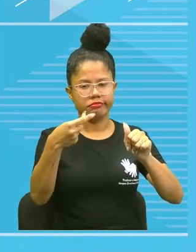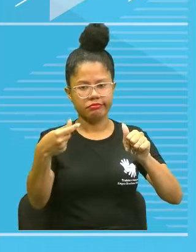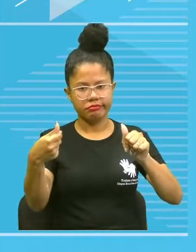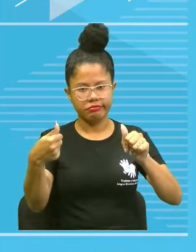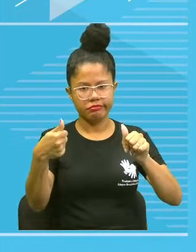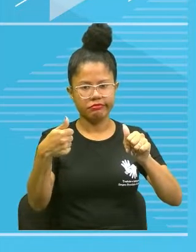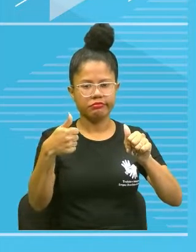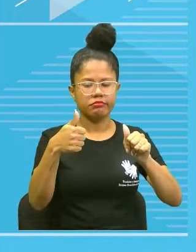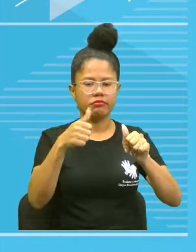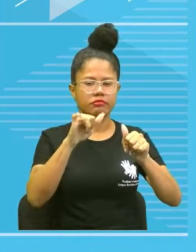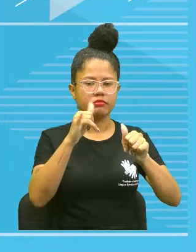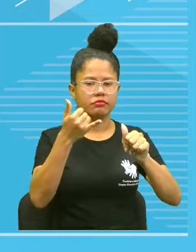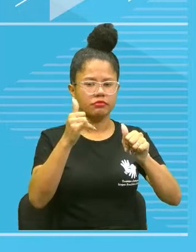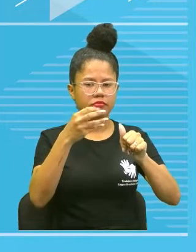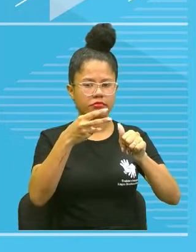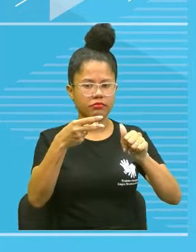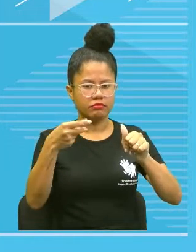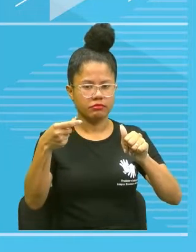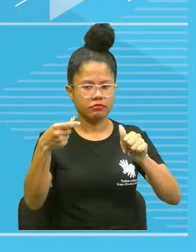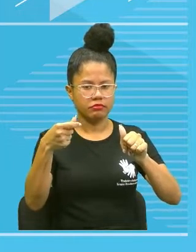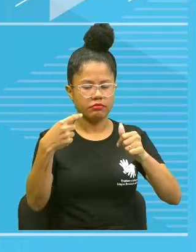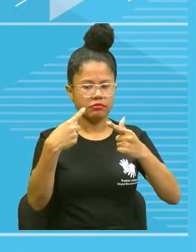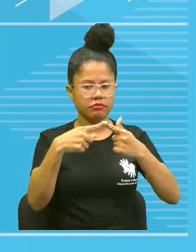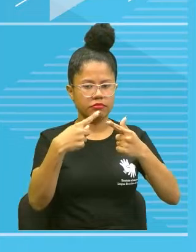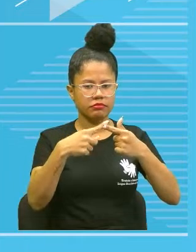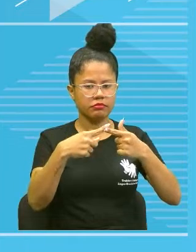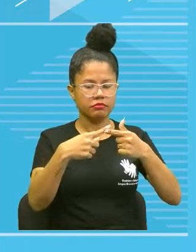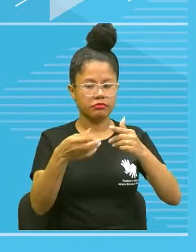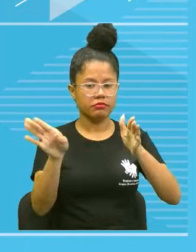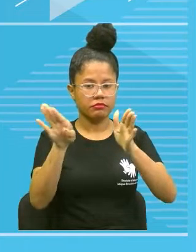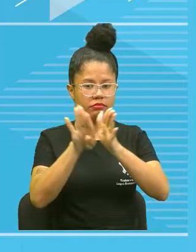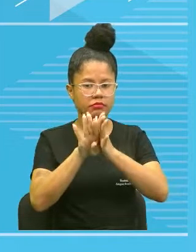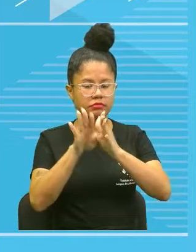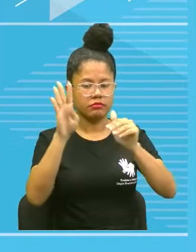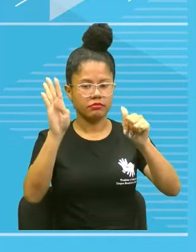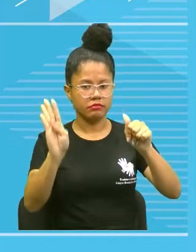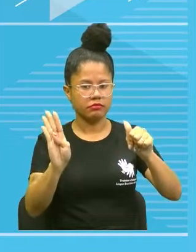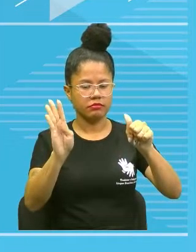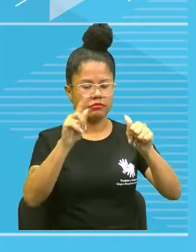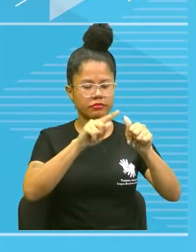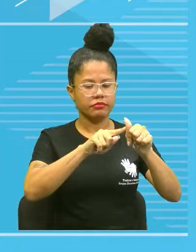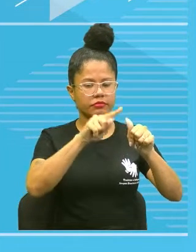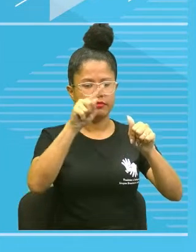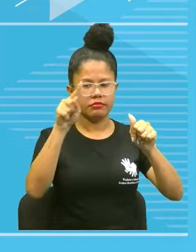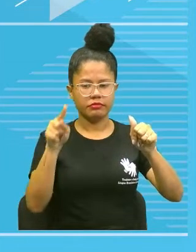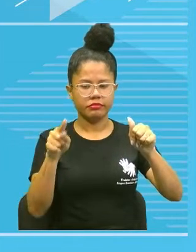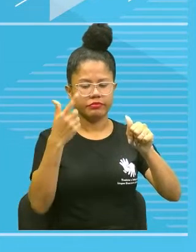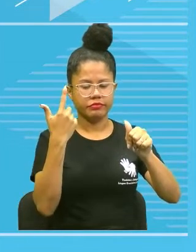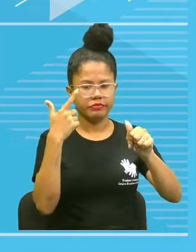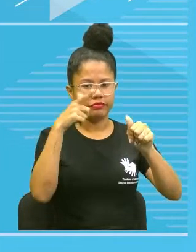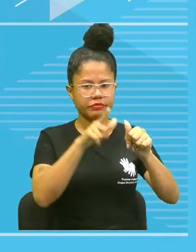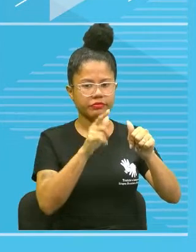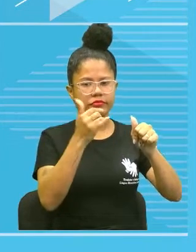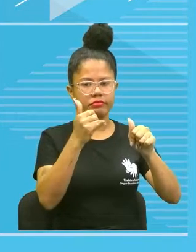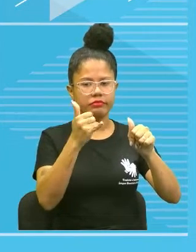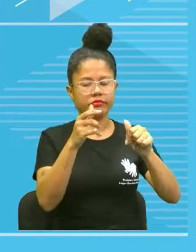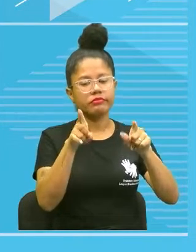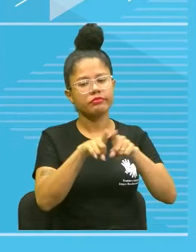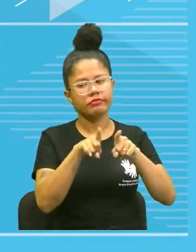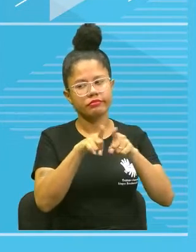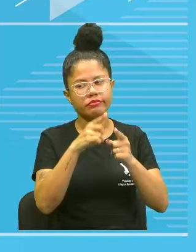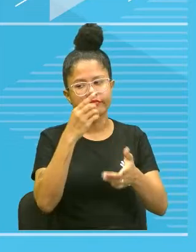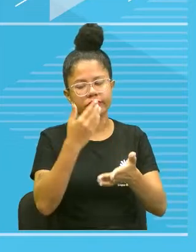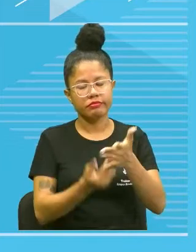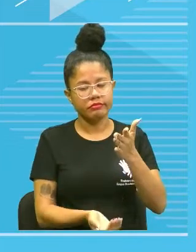ir de B para A. Então, esse movimento cíclico faz com que eu ganhe tanto quanto eu perco, tá